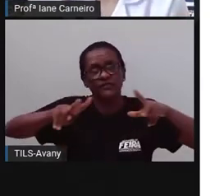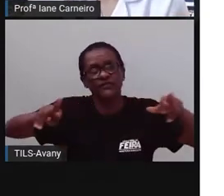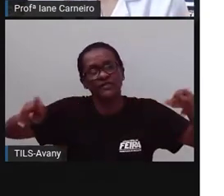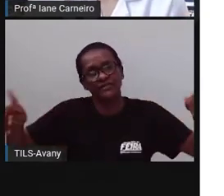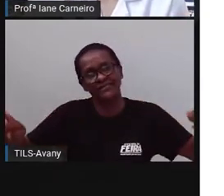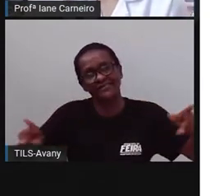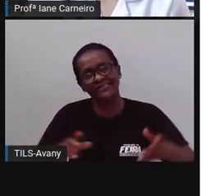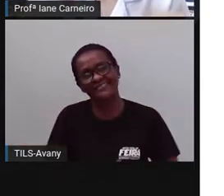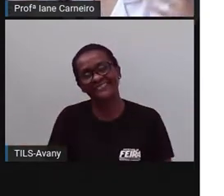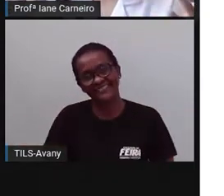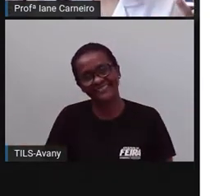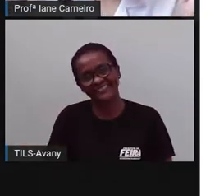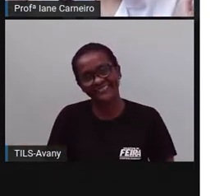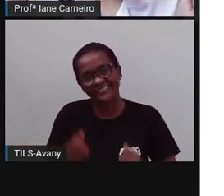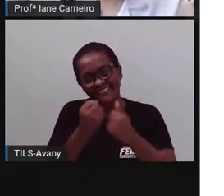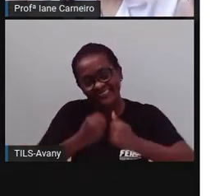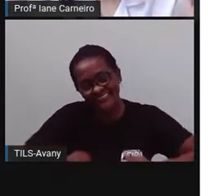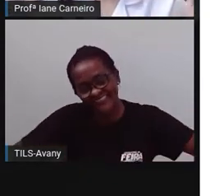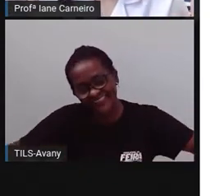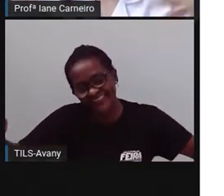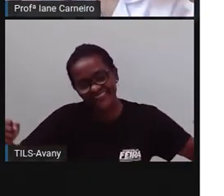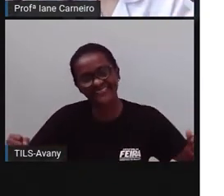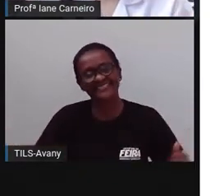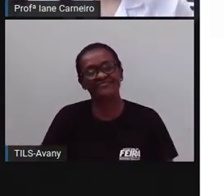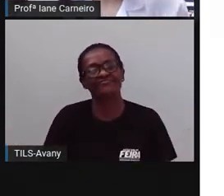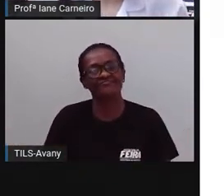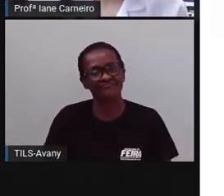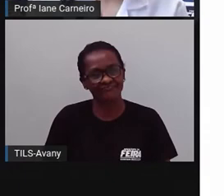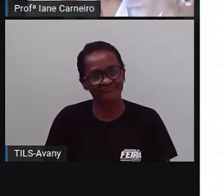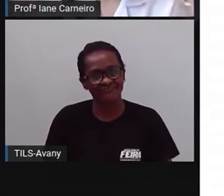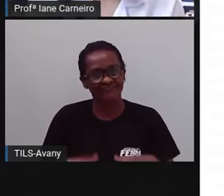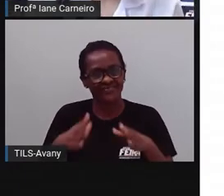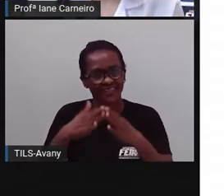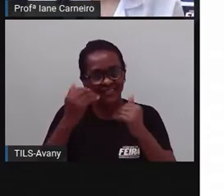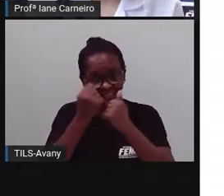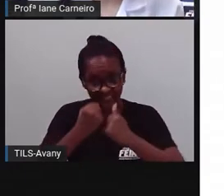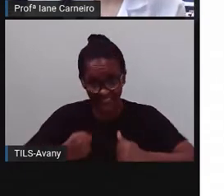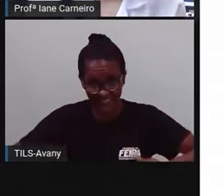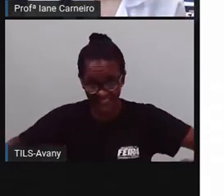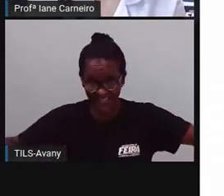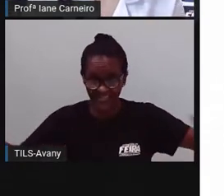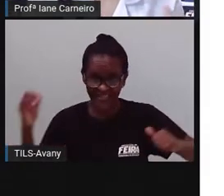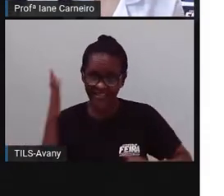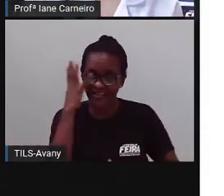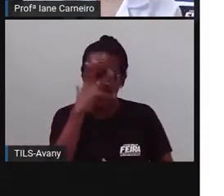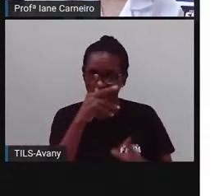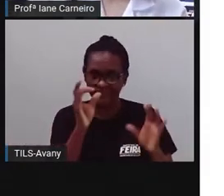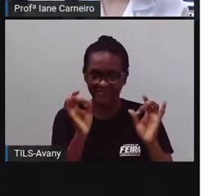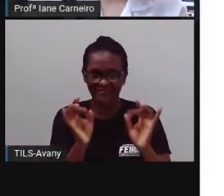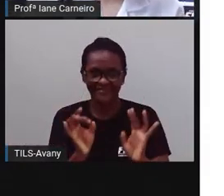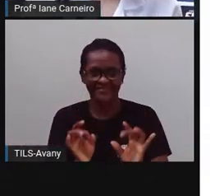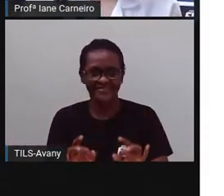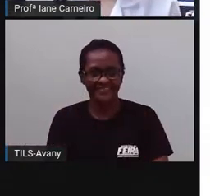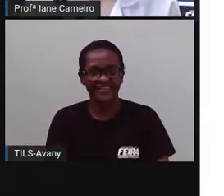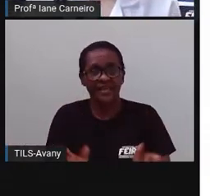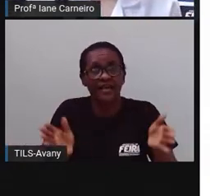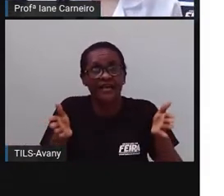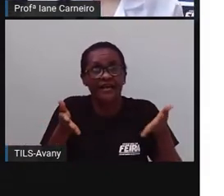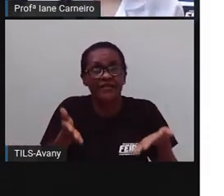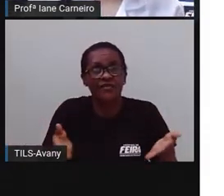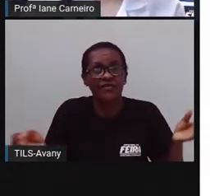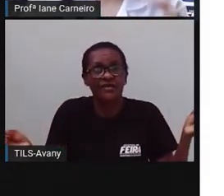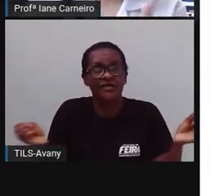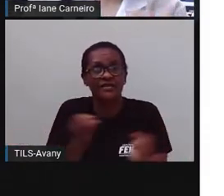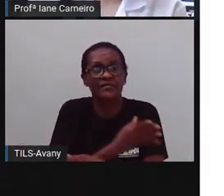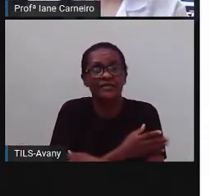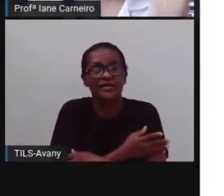da pessoa que tá convidando a gente mas nem sempre a festa vai ser lá vai ser em outro lugar vai ser um espaço né E aí pro terminar o convite Ó